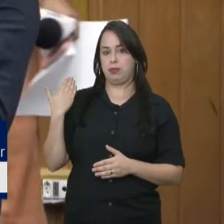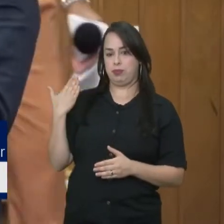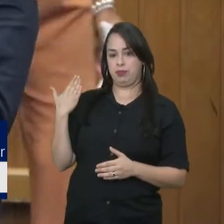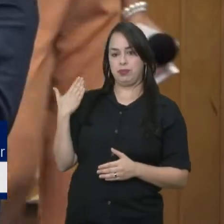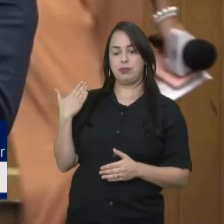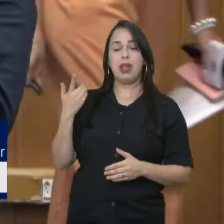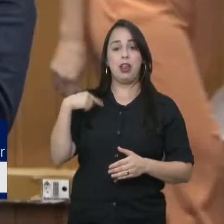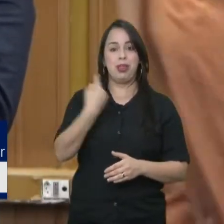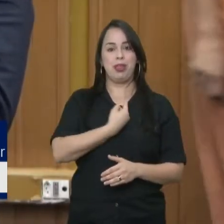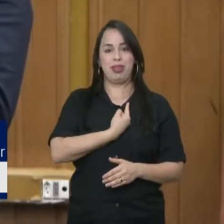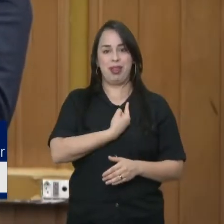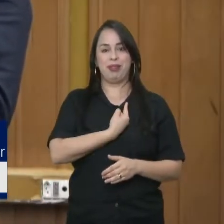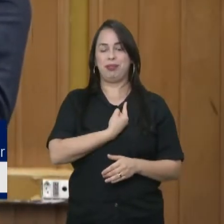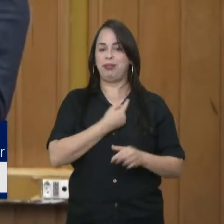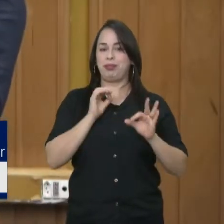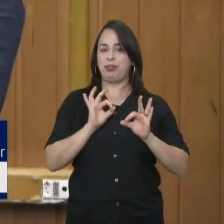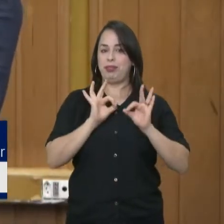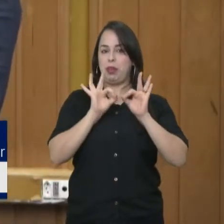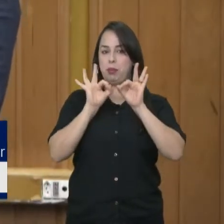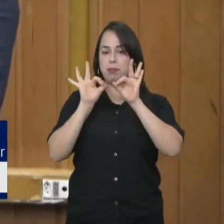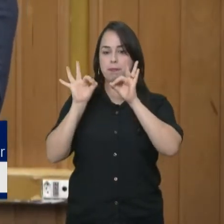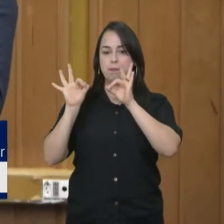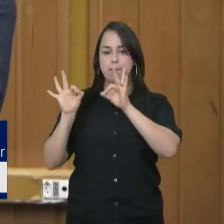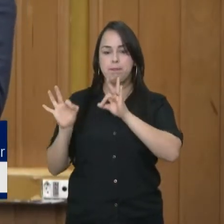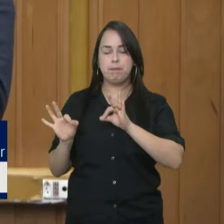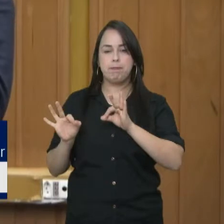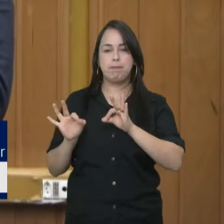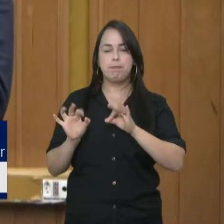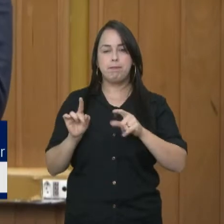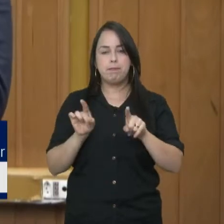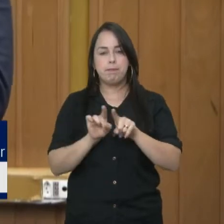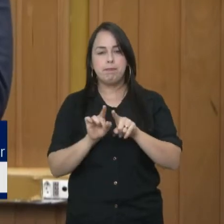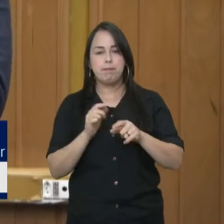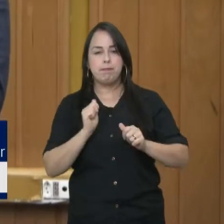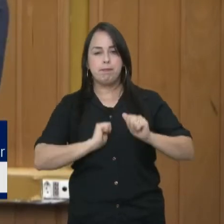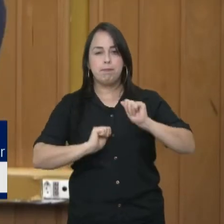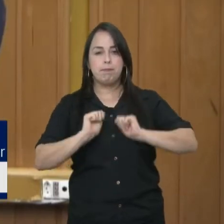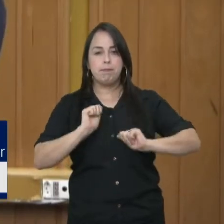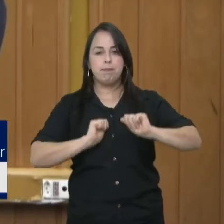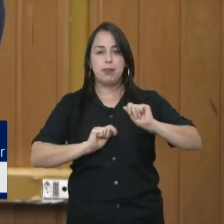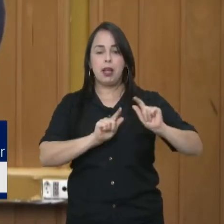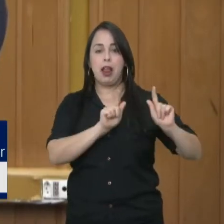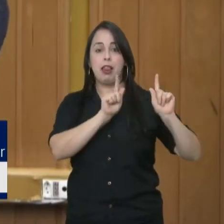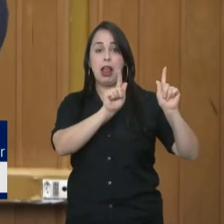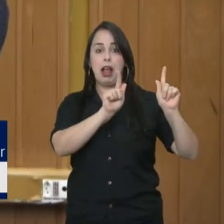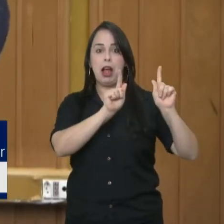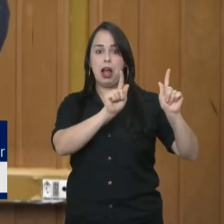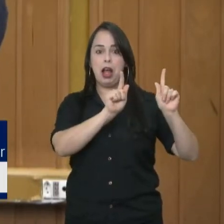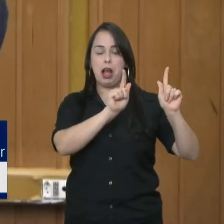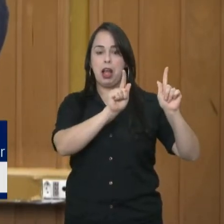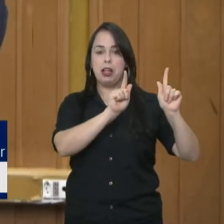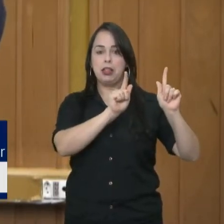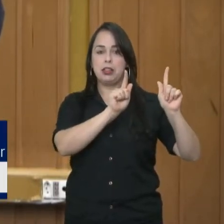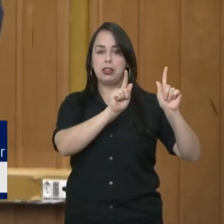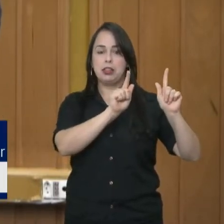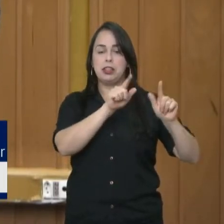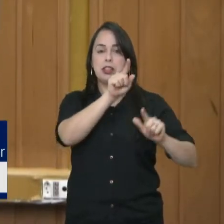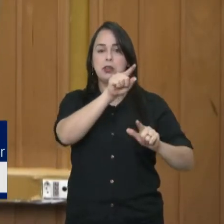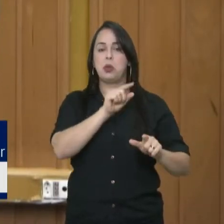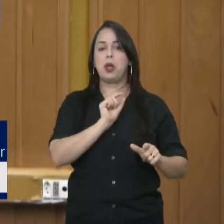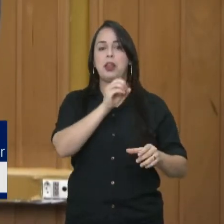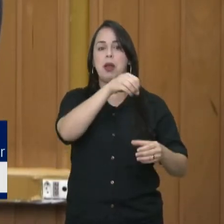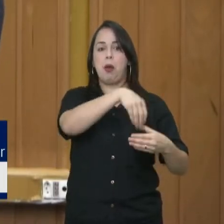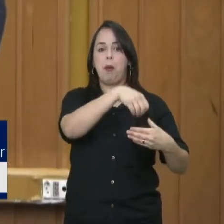nós acompanhamos aí com a apreensão a greve dos servidores da terceirizada da coleta de